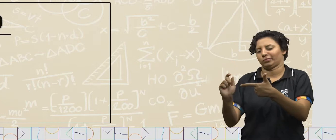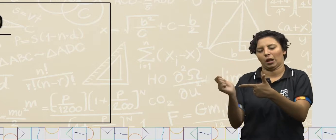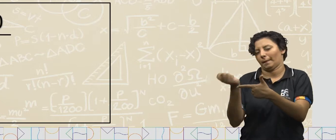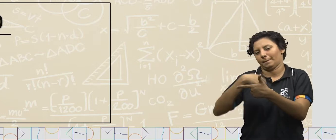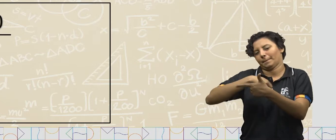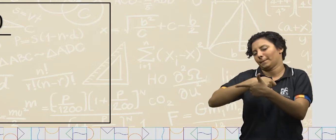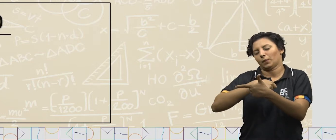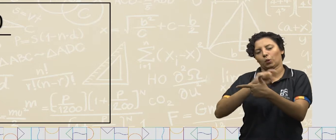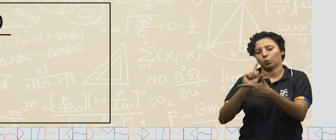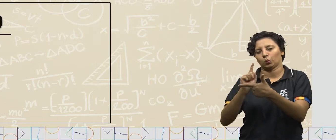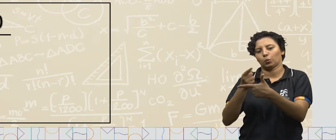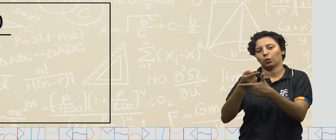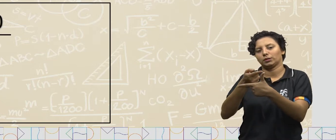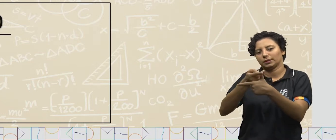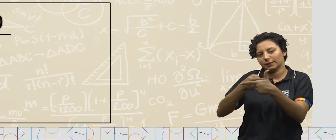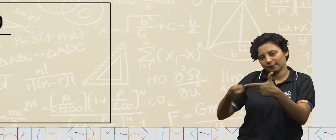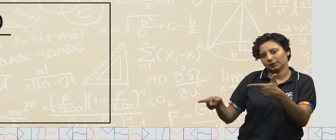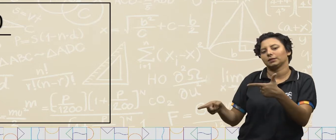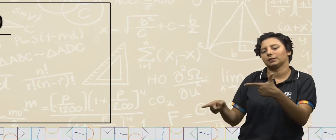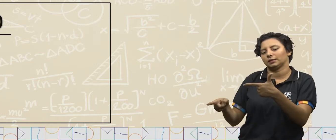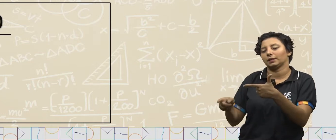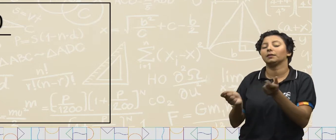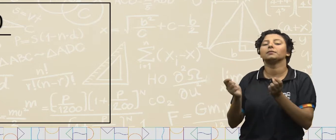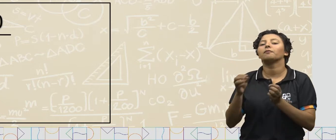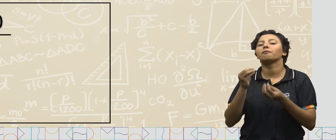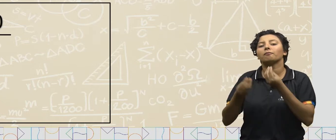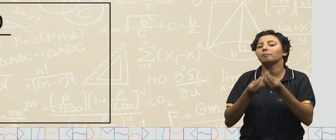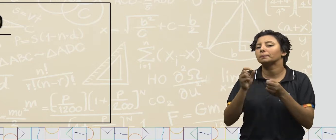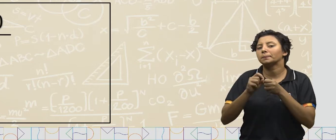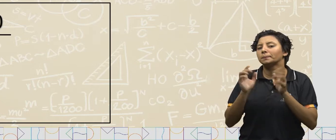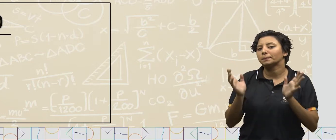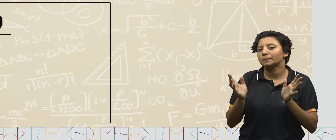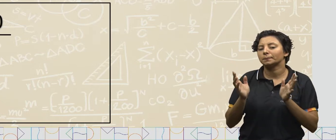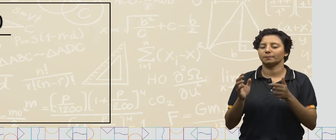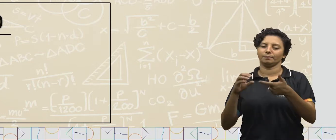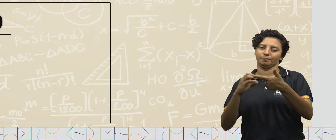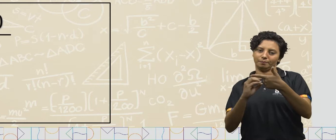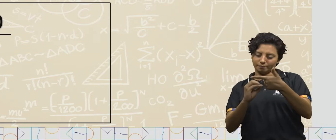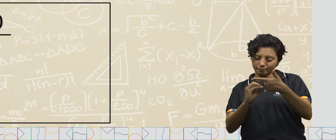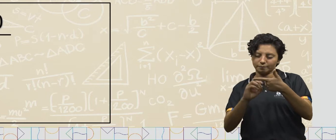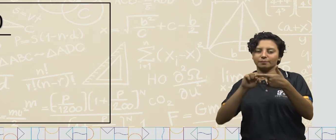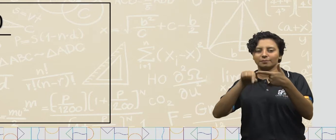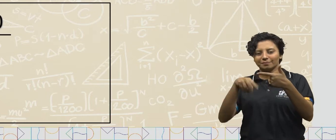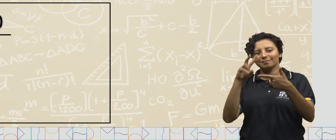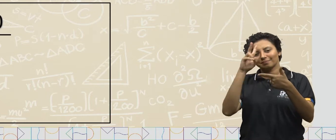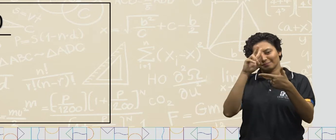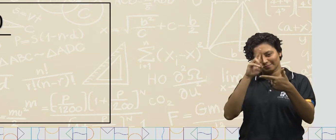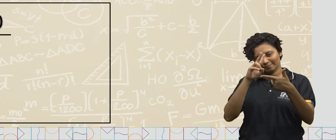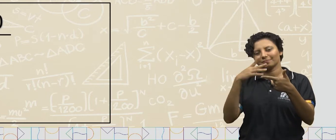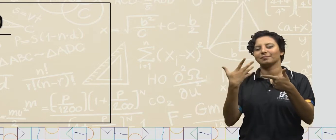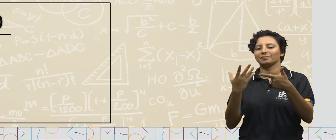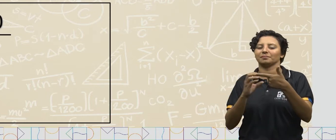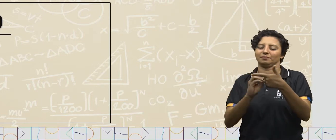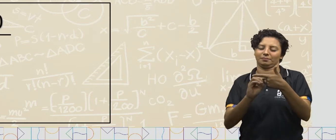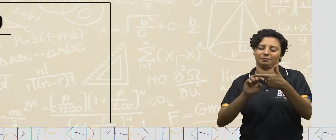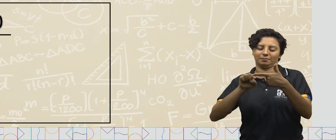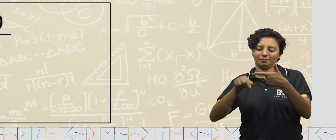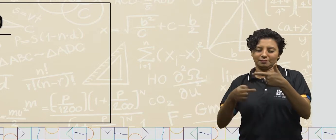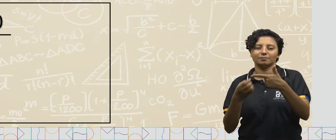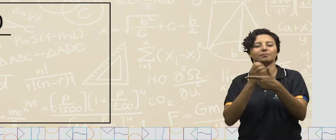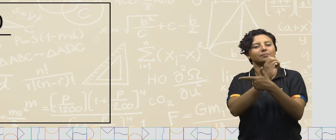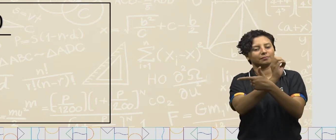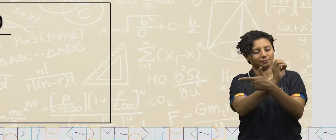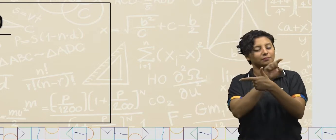todo é menor que o nosso divisor. Então, vamos fazer da mesma forma. Colocamos um 0